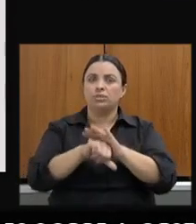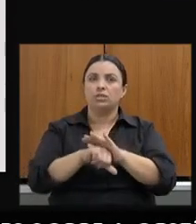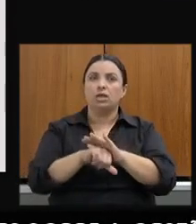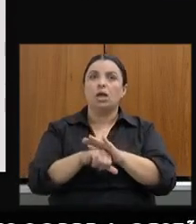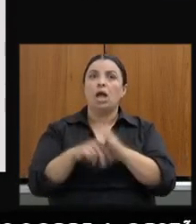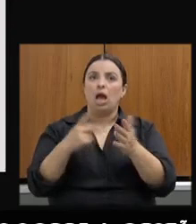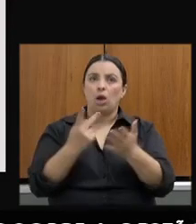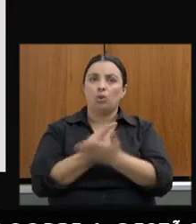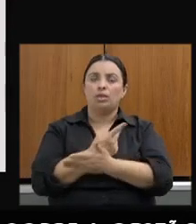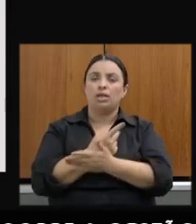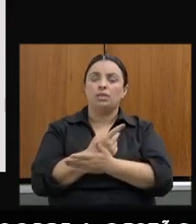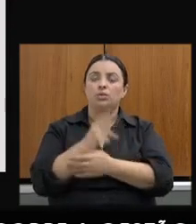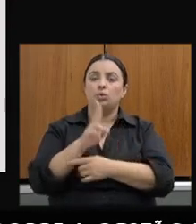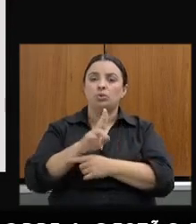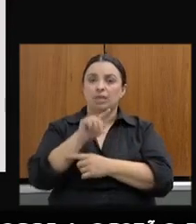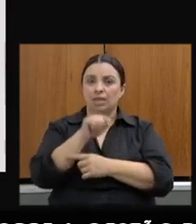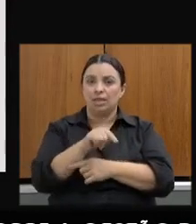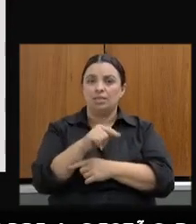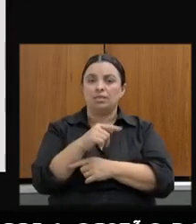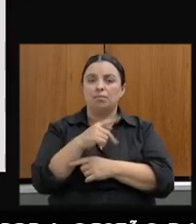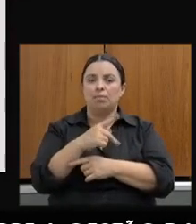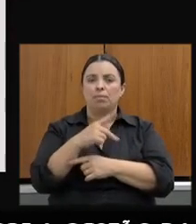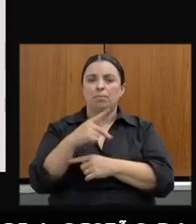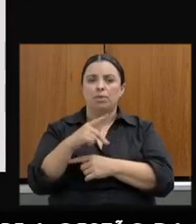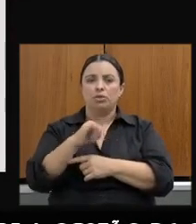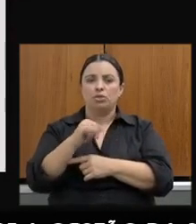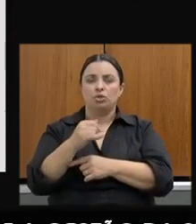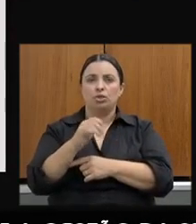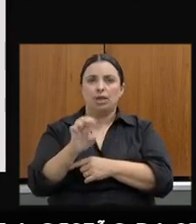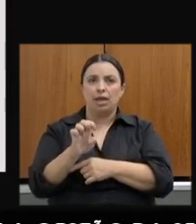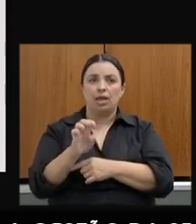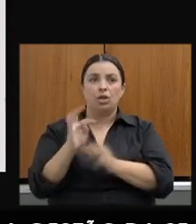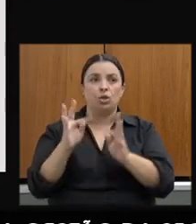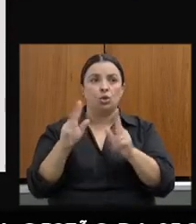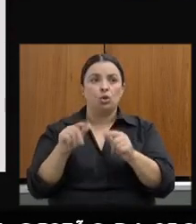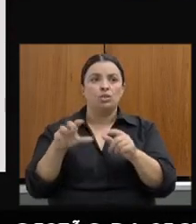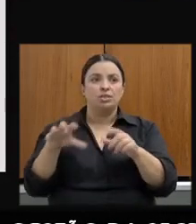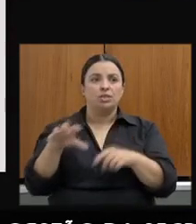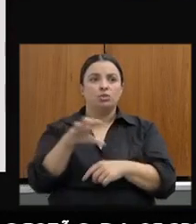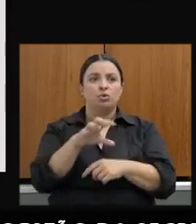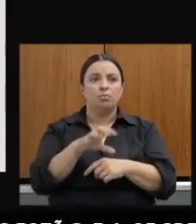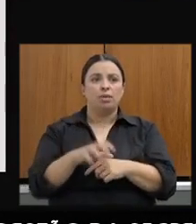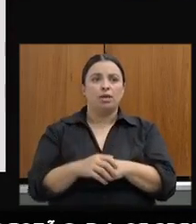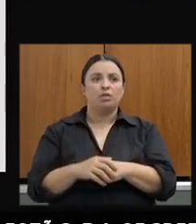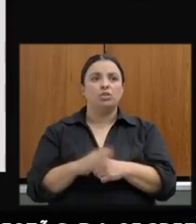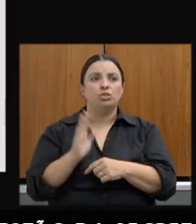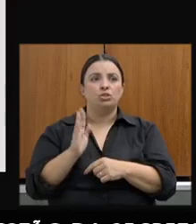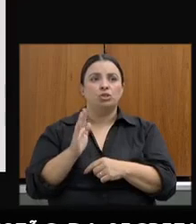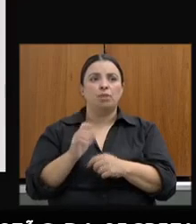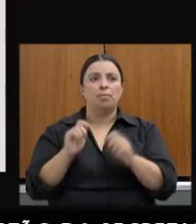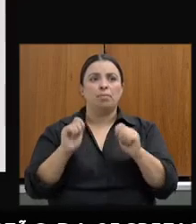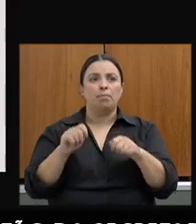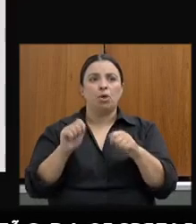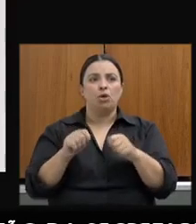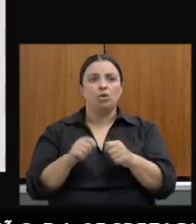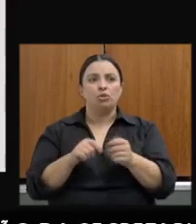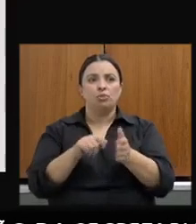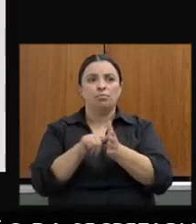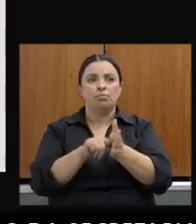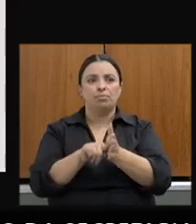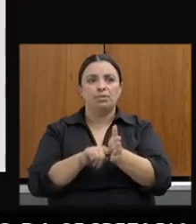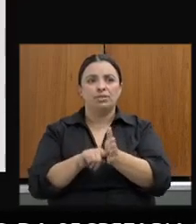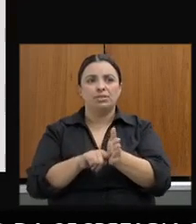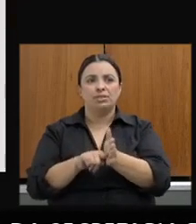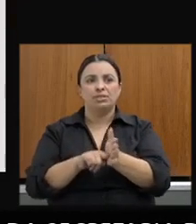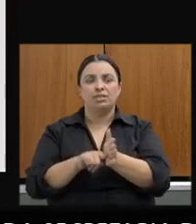PJ é que a gente chama por todas as comarcas já é possível consultar os autos digitais pelo Ministério Público e